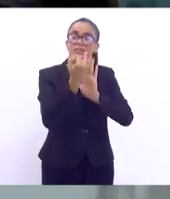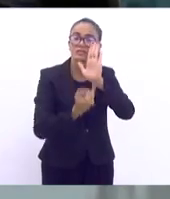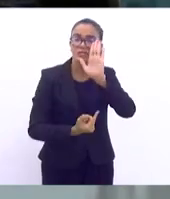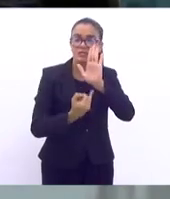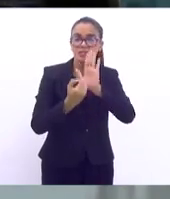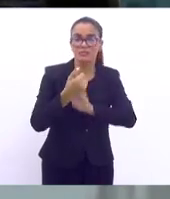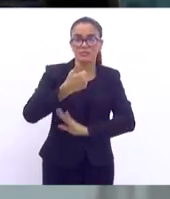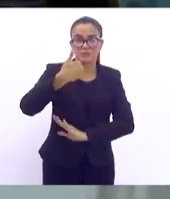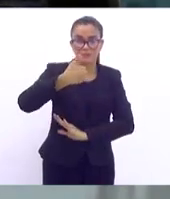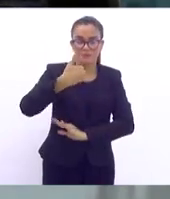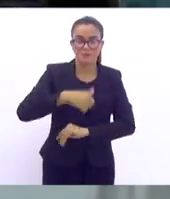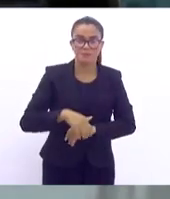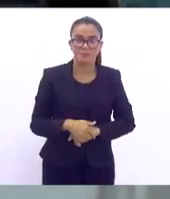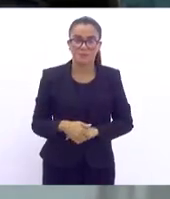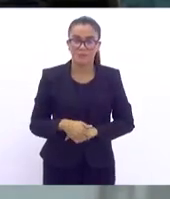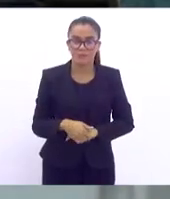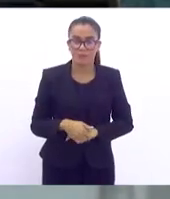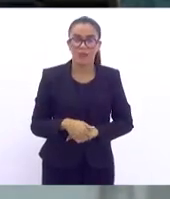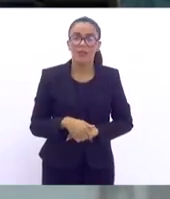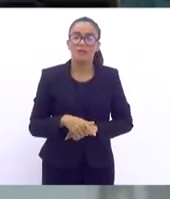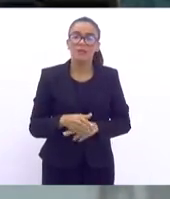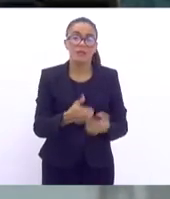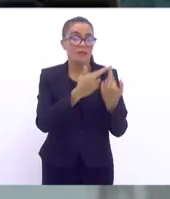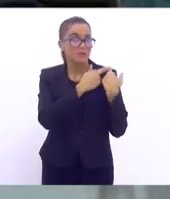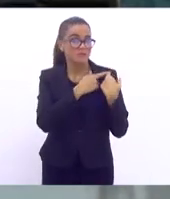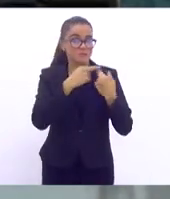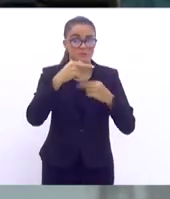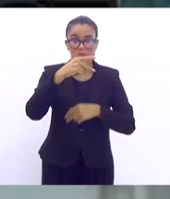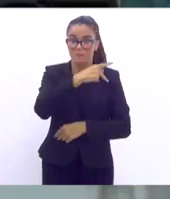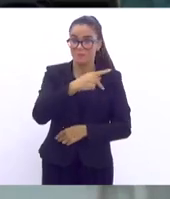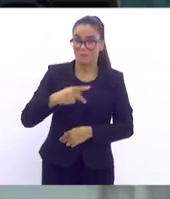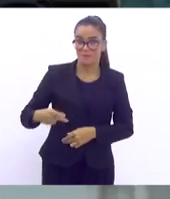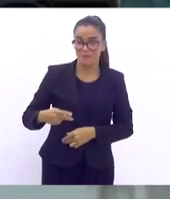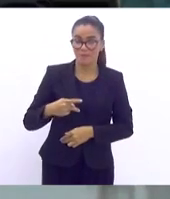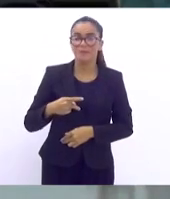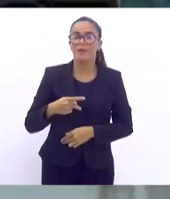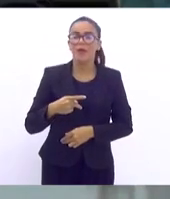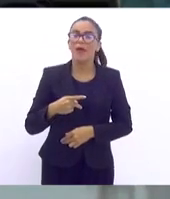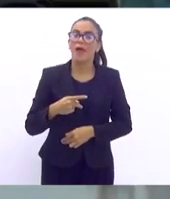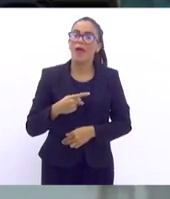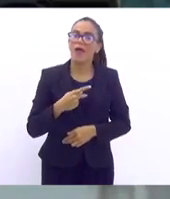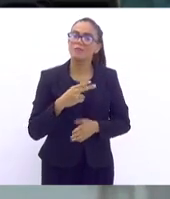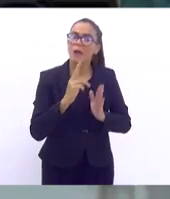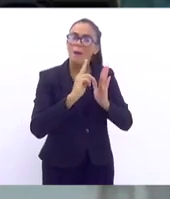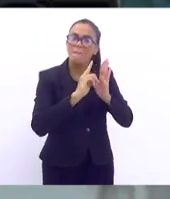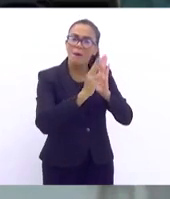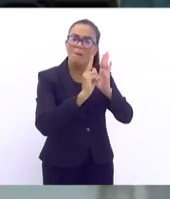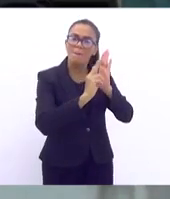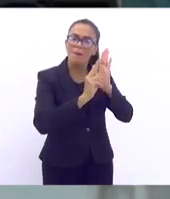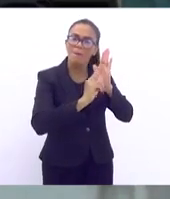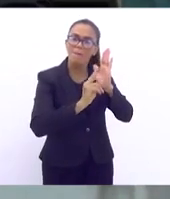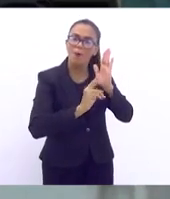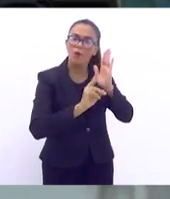j das atribuições do presidente nomear comissão especial